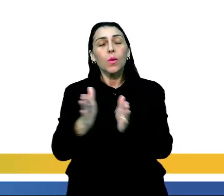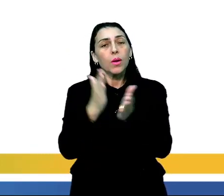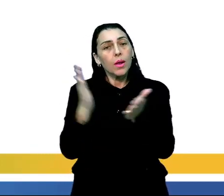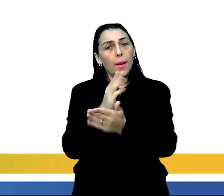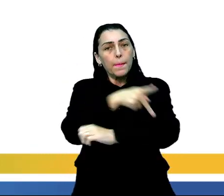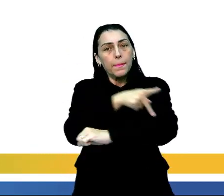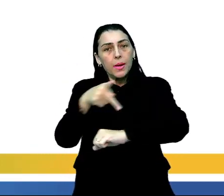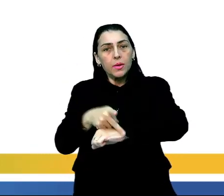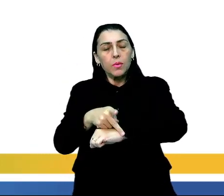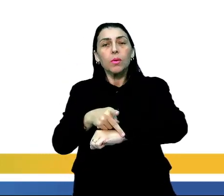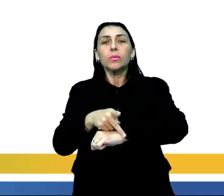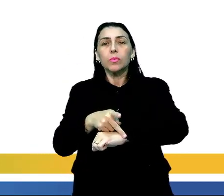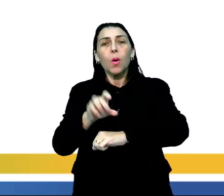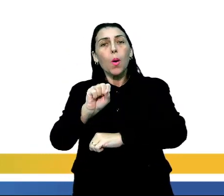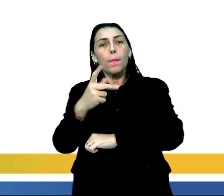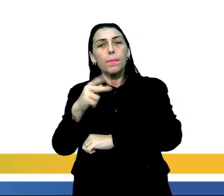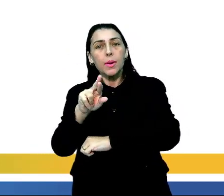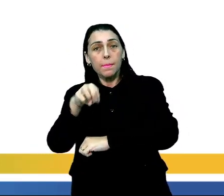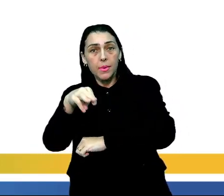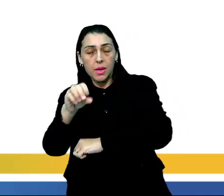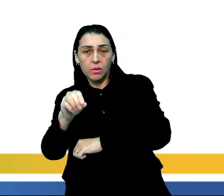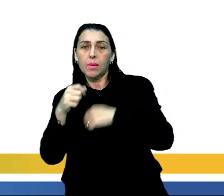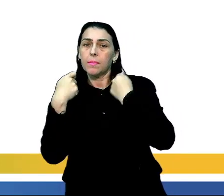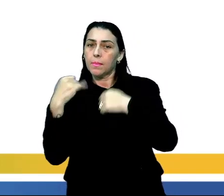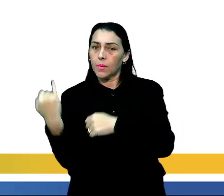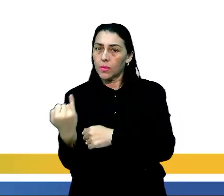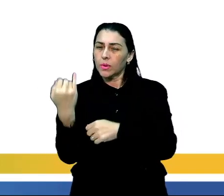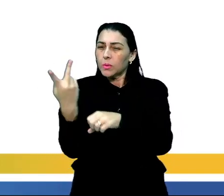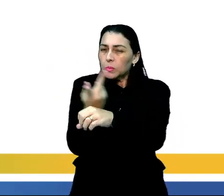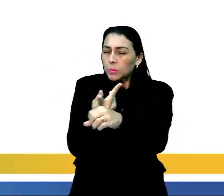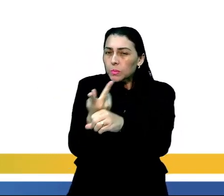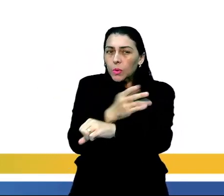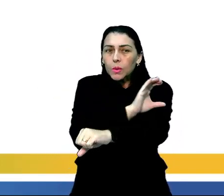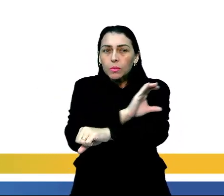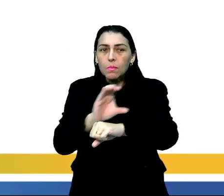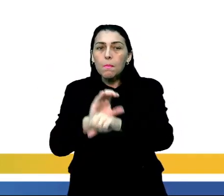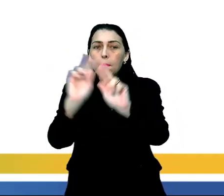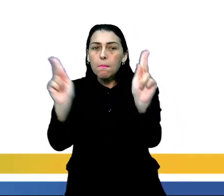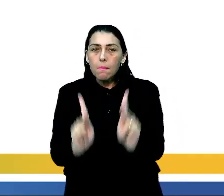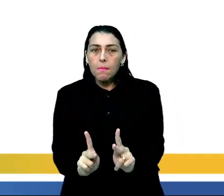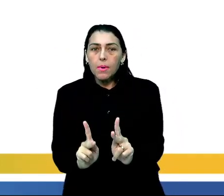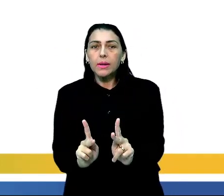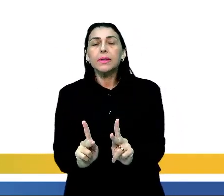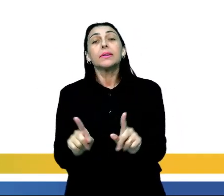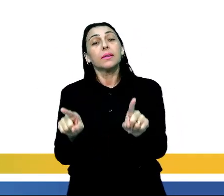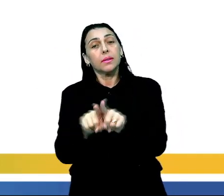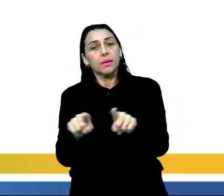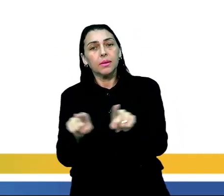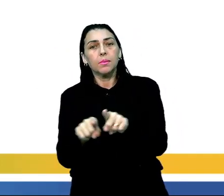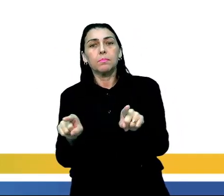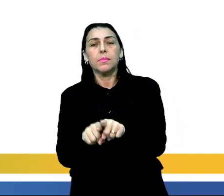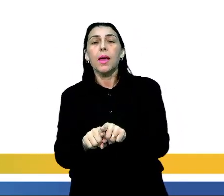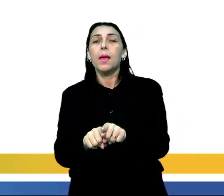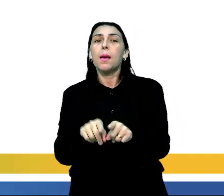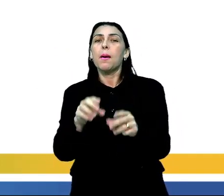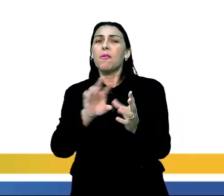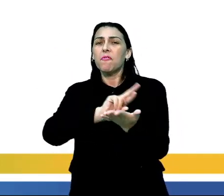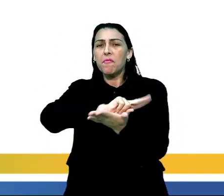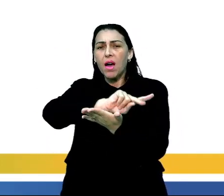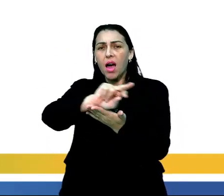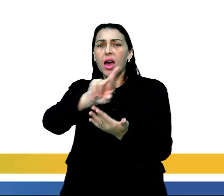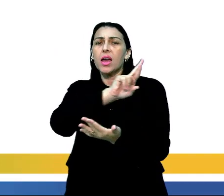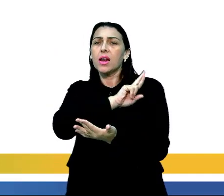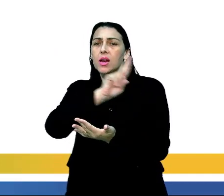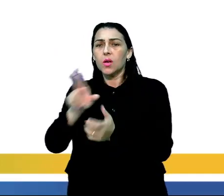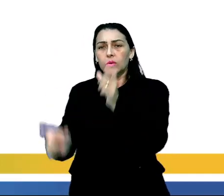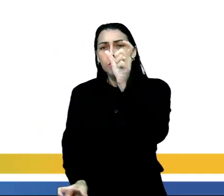livro Pedagogia do Oprimido, é necessário buscar uma cultura de paz. De maneira análoga,